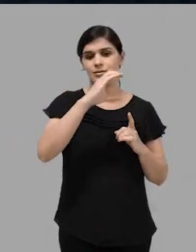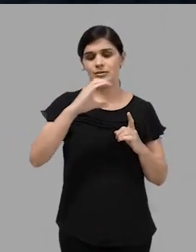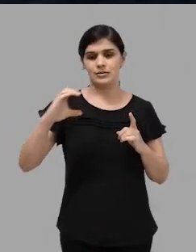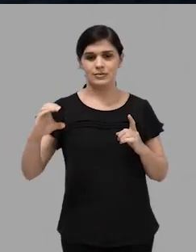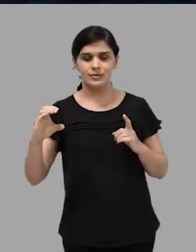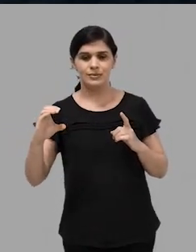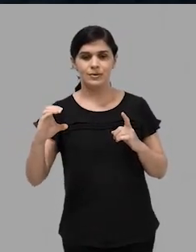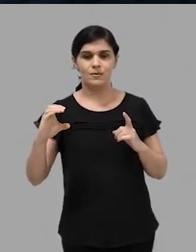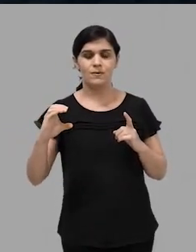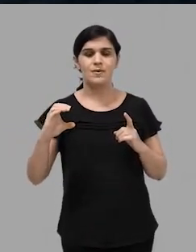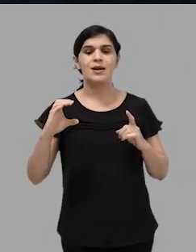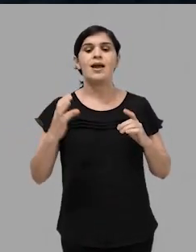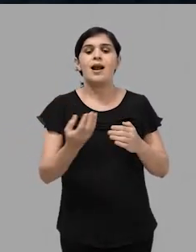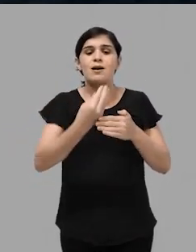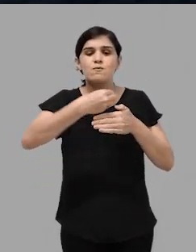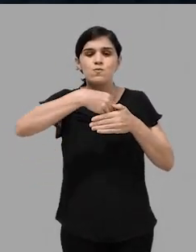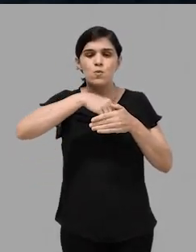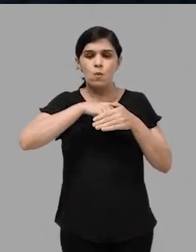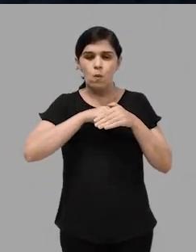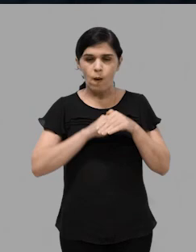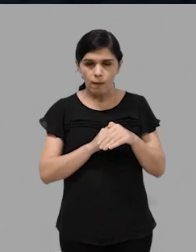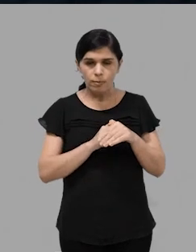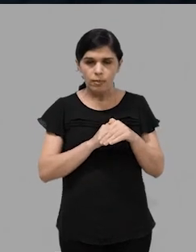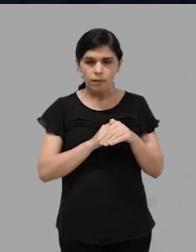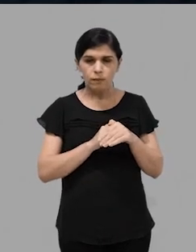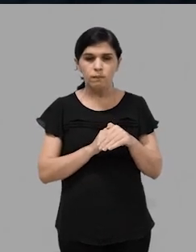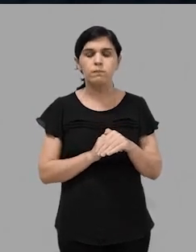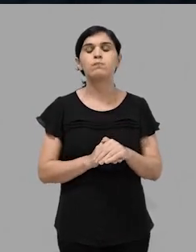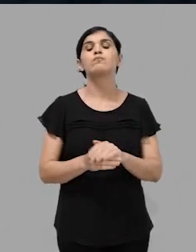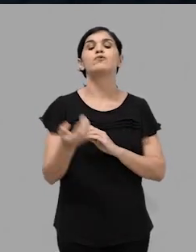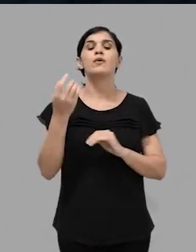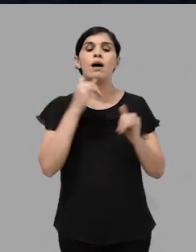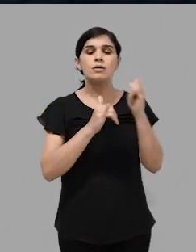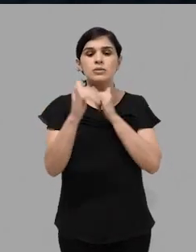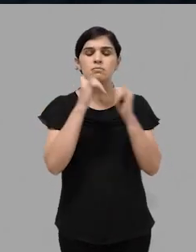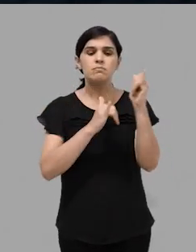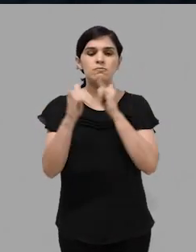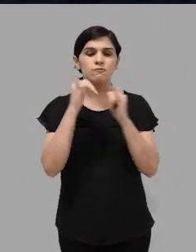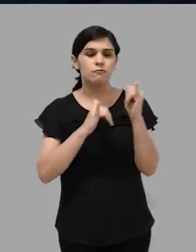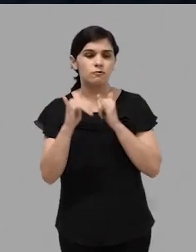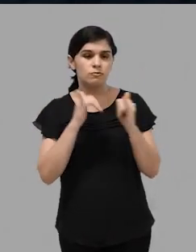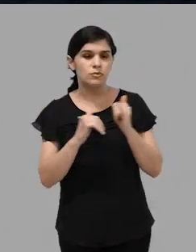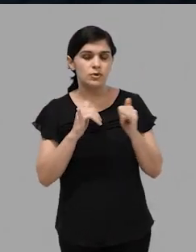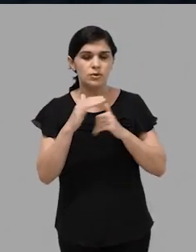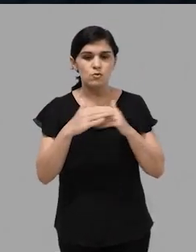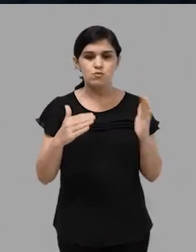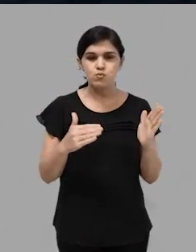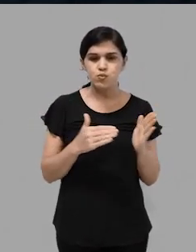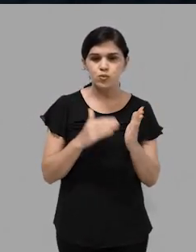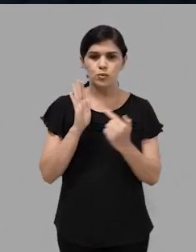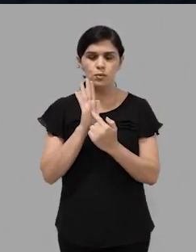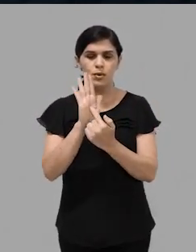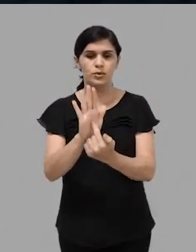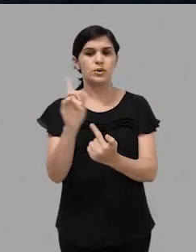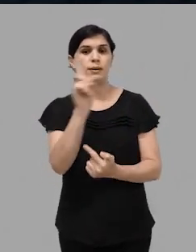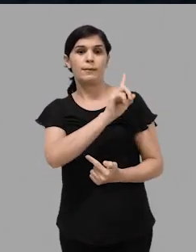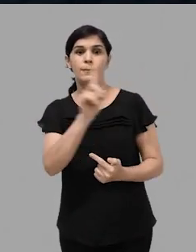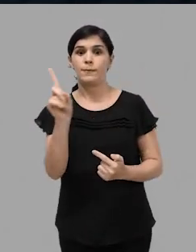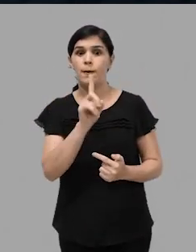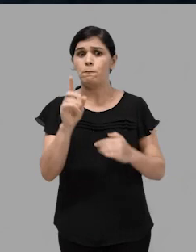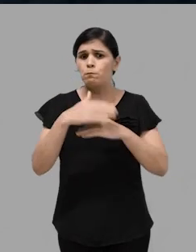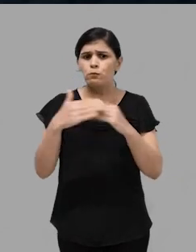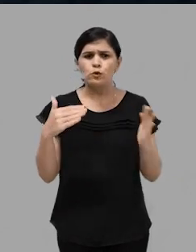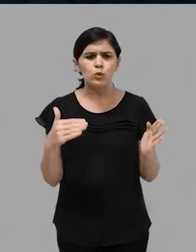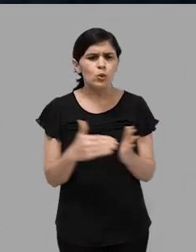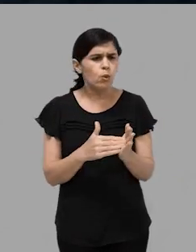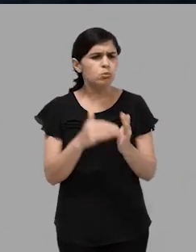informações. E nem tudo poderia ser explorado. Nem tudo poderia ser colocado para a sociedade, certo? Tudo